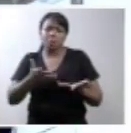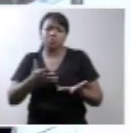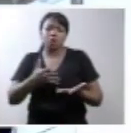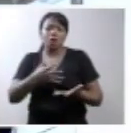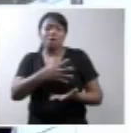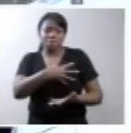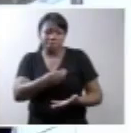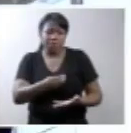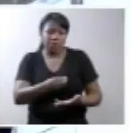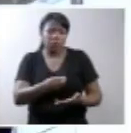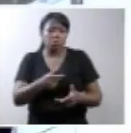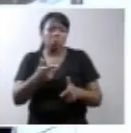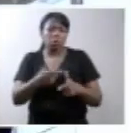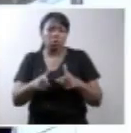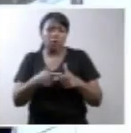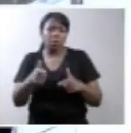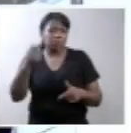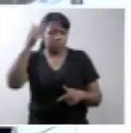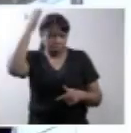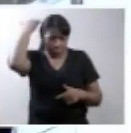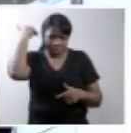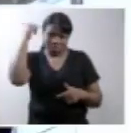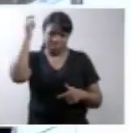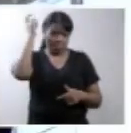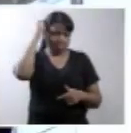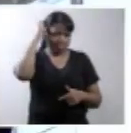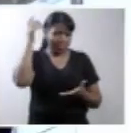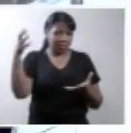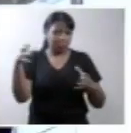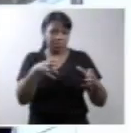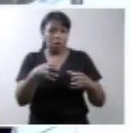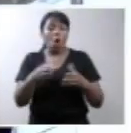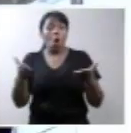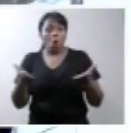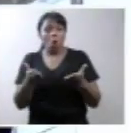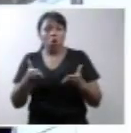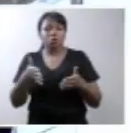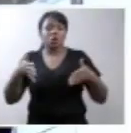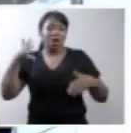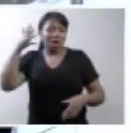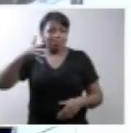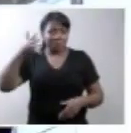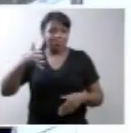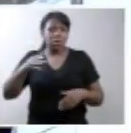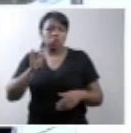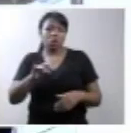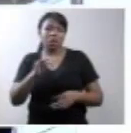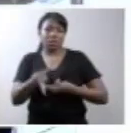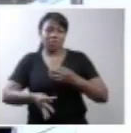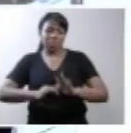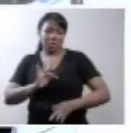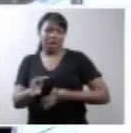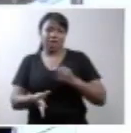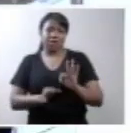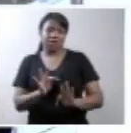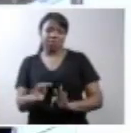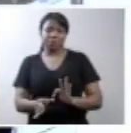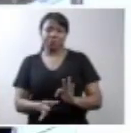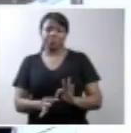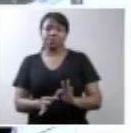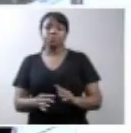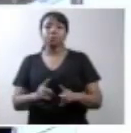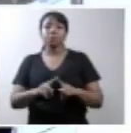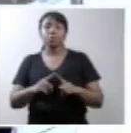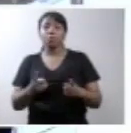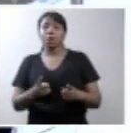informado de que não devia trazer essas pessoas aqui porque eu o a a audiência Hoje seria apenas técnica mas eu podia ter